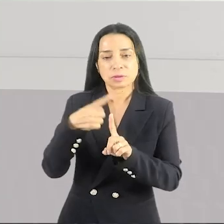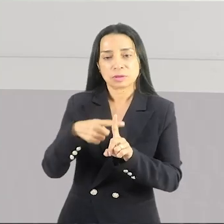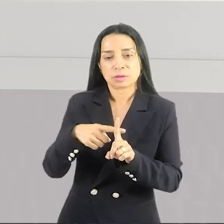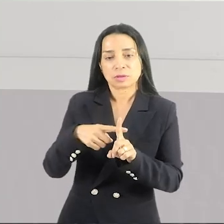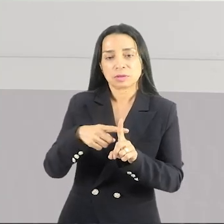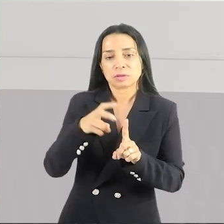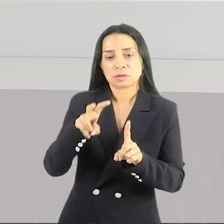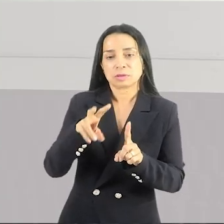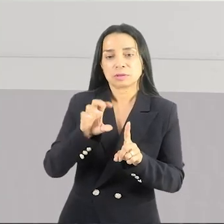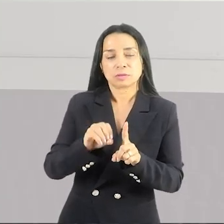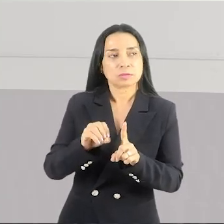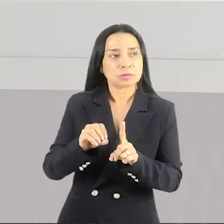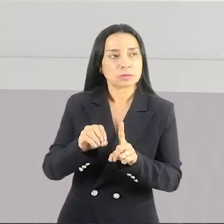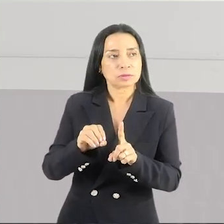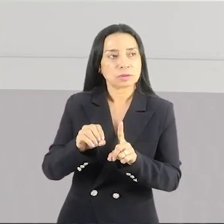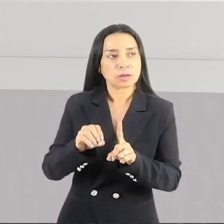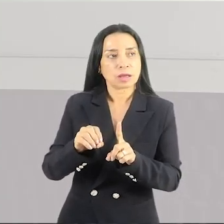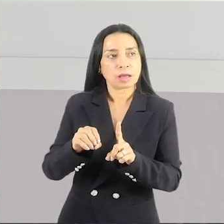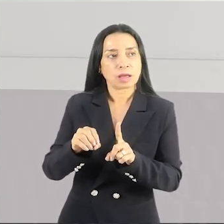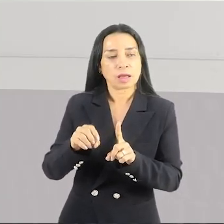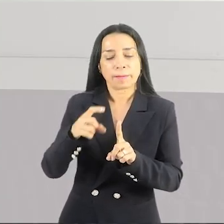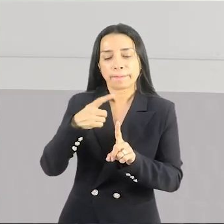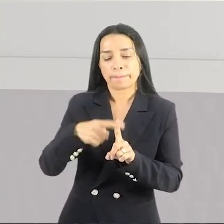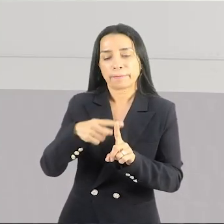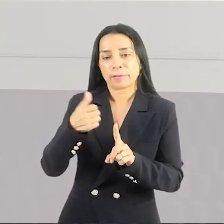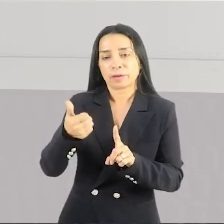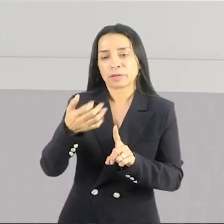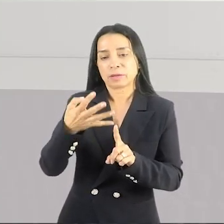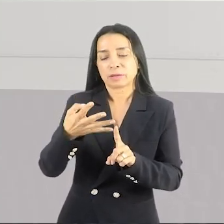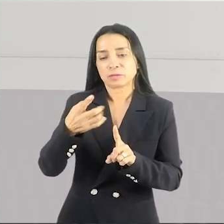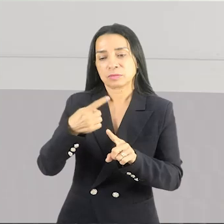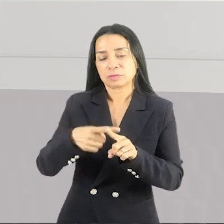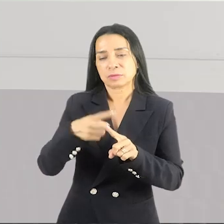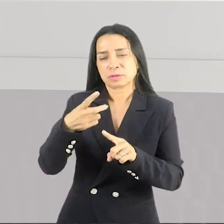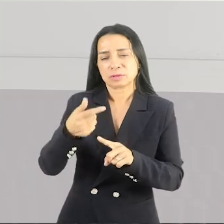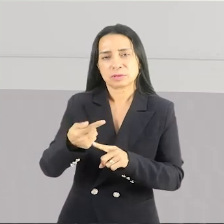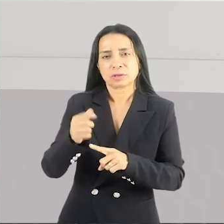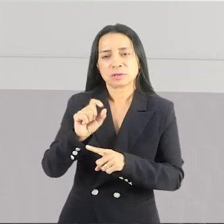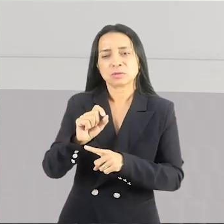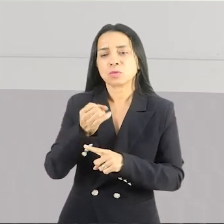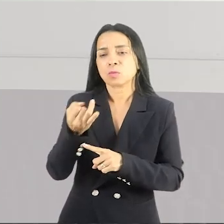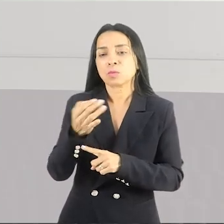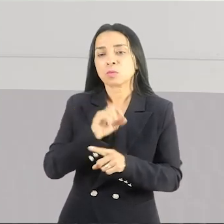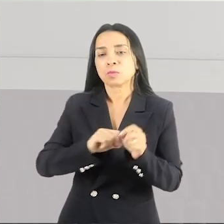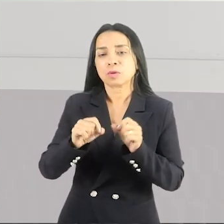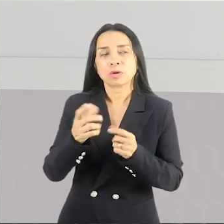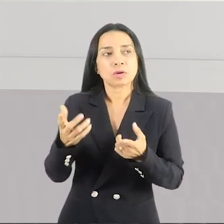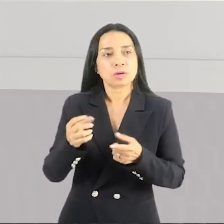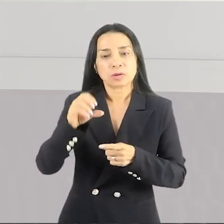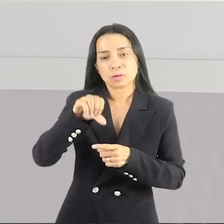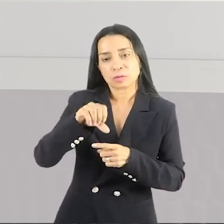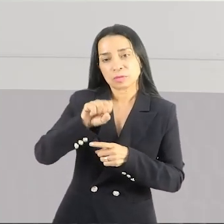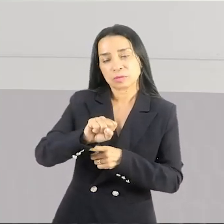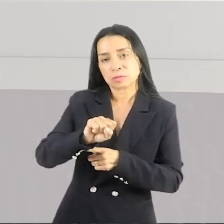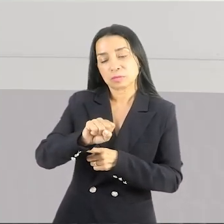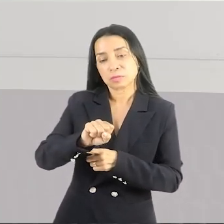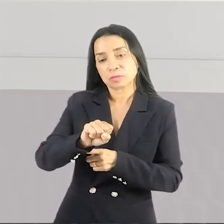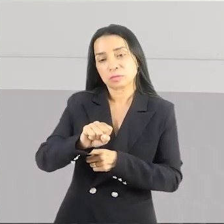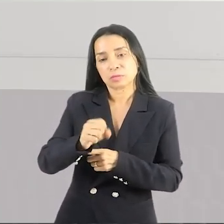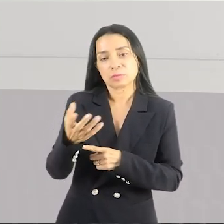Mais 50, mais 14 vezes 7, K8 com 2 dá 98,